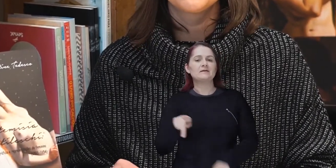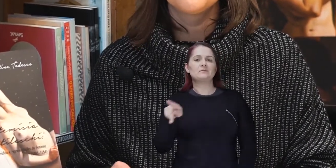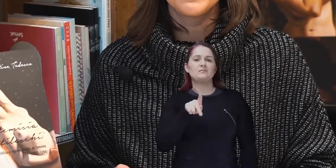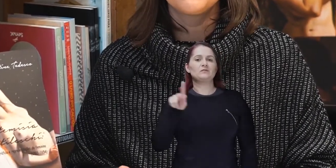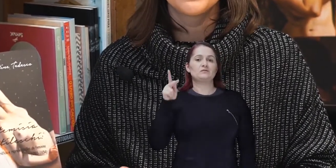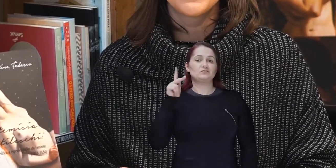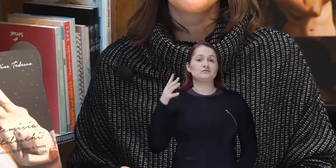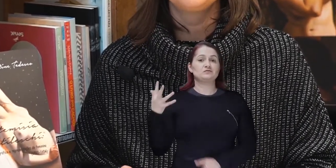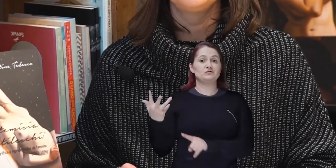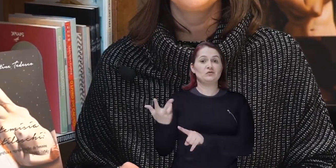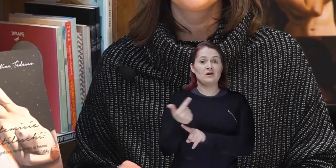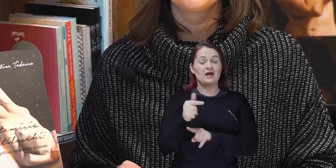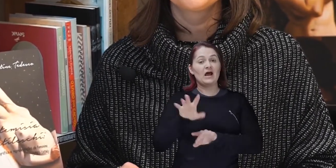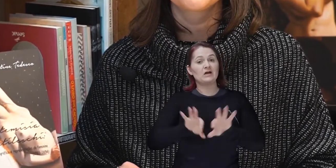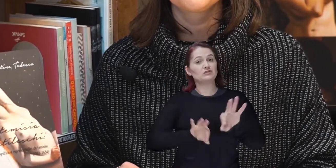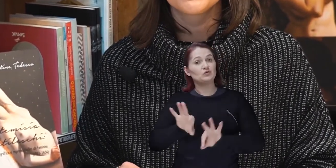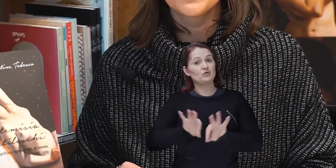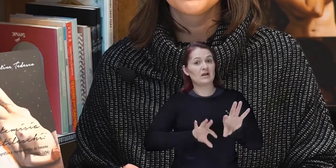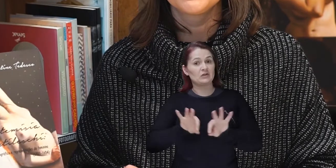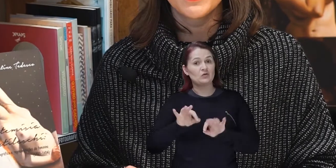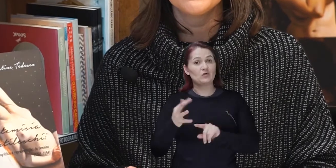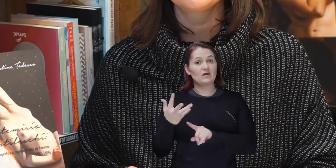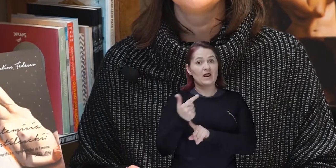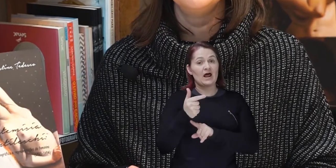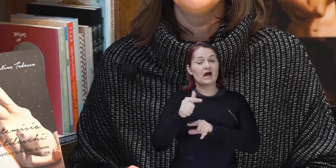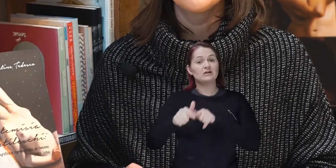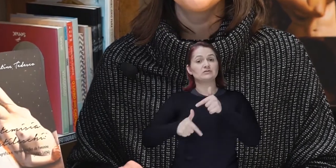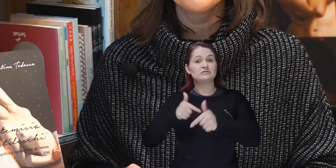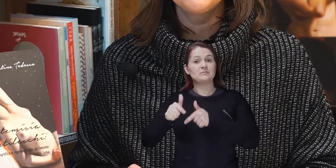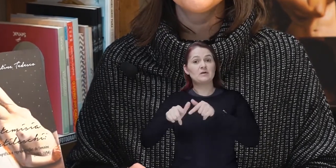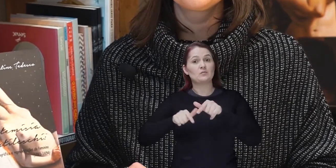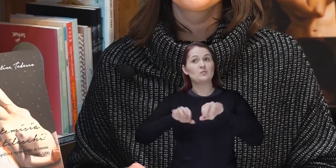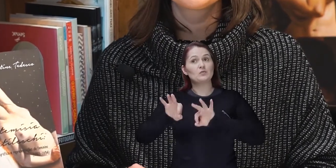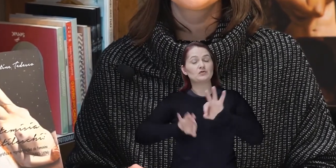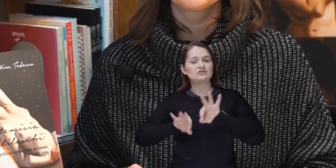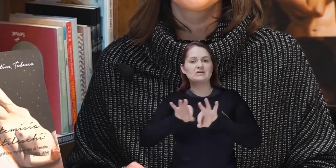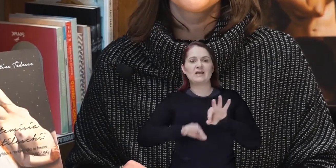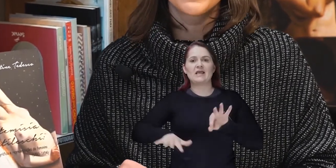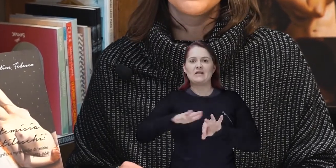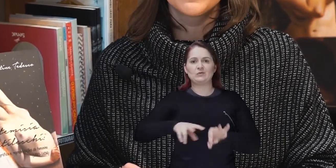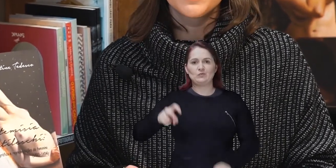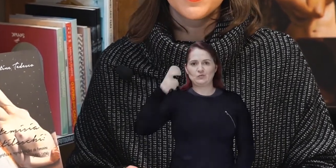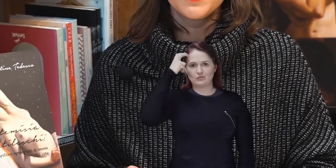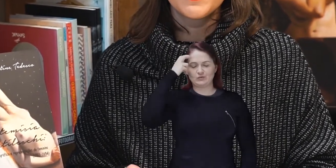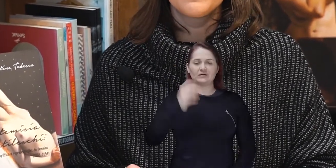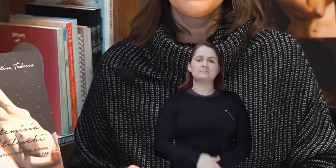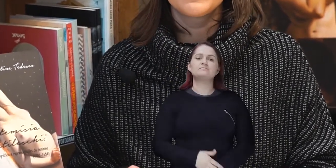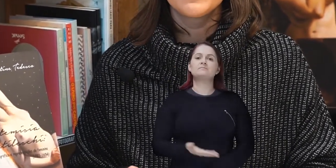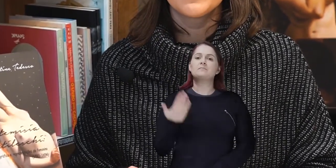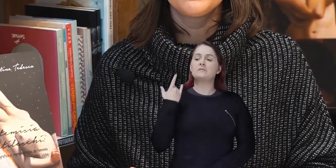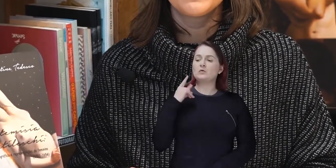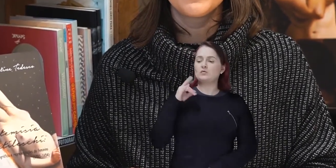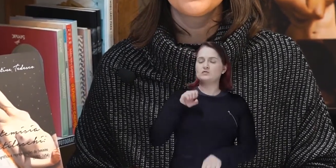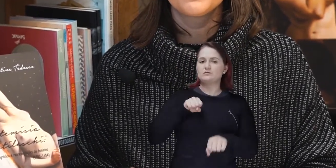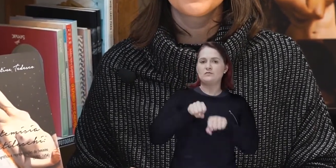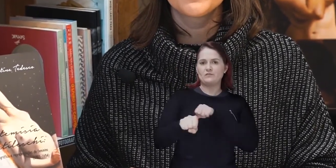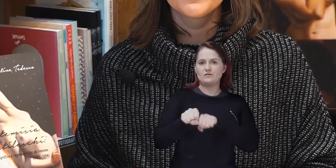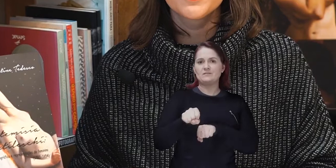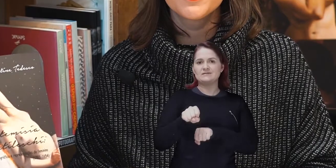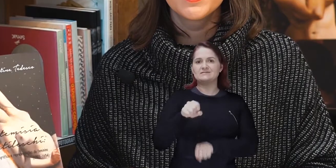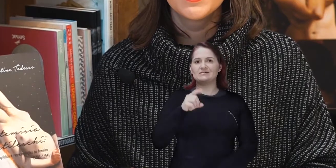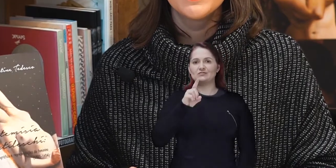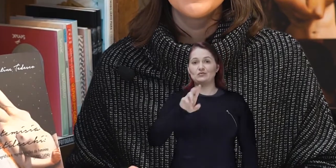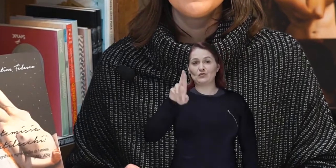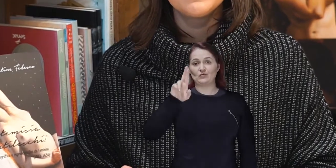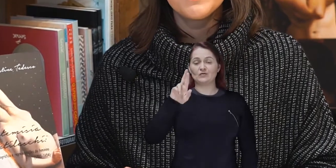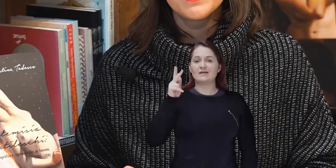com curadoria de arte e com produções culturais. A minha última formação é doutorado em História pela Universidade Federal do Rio Grande do